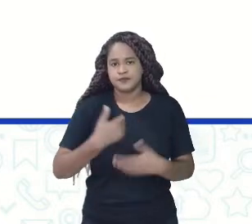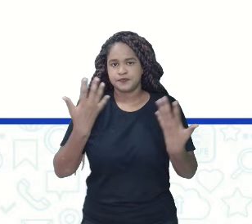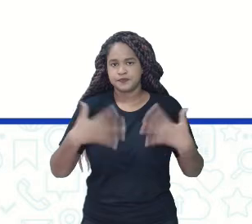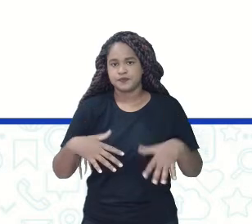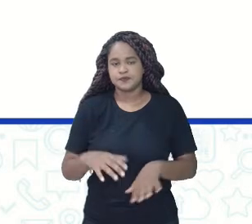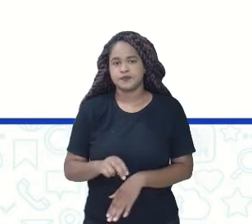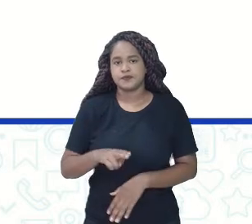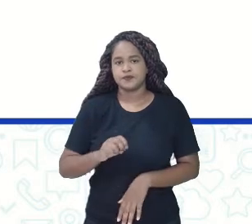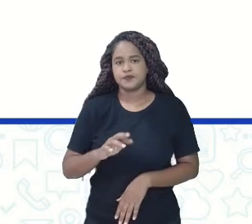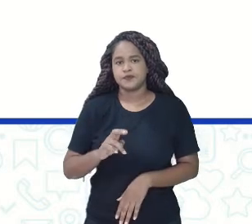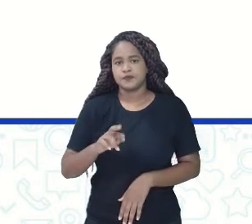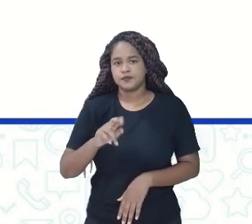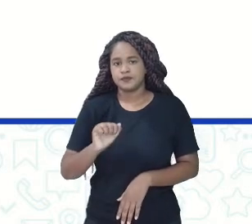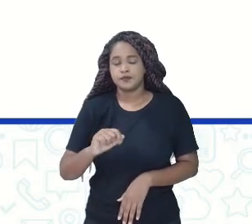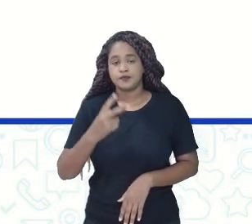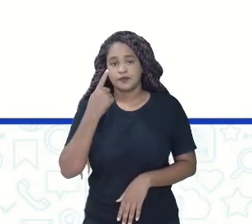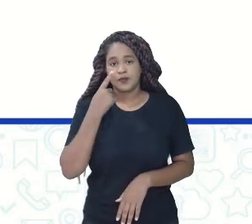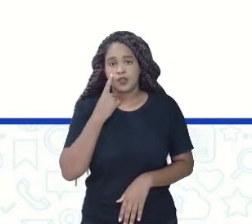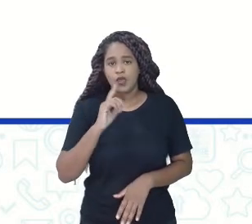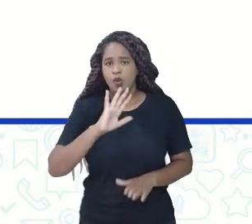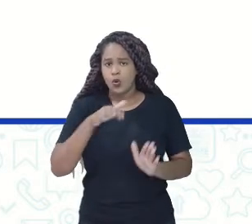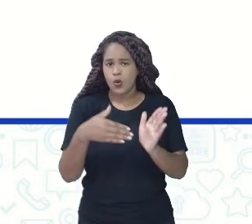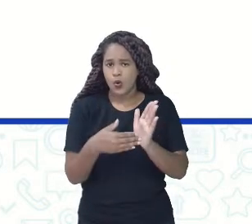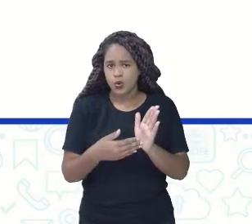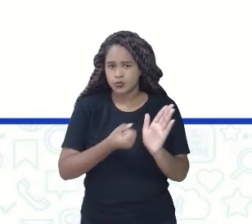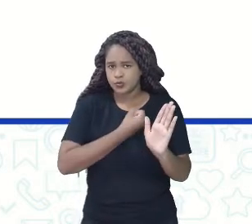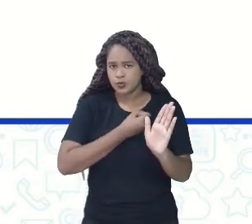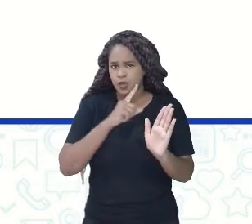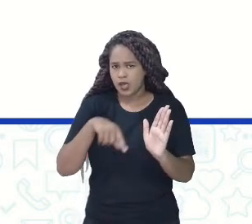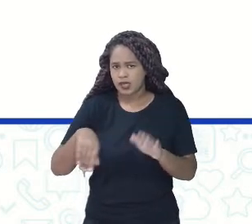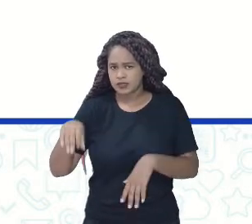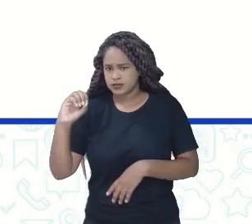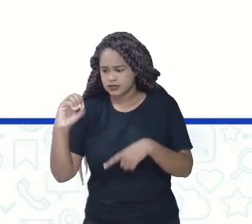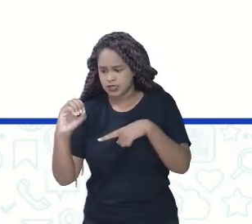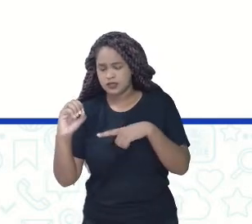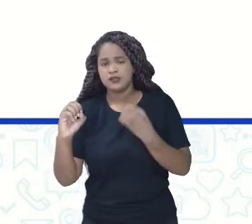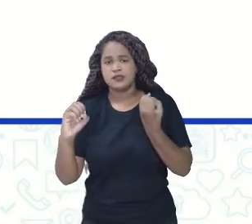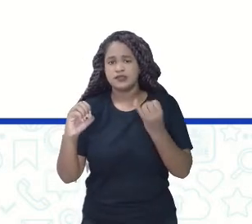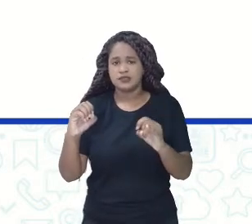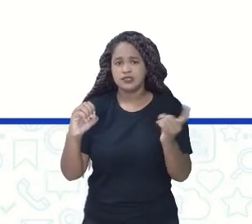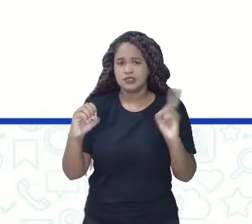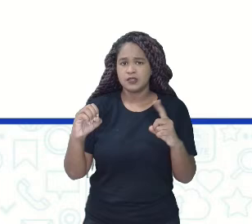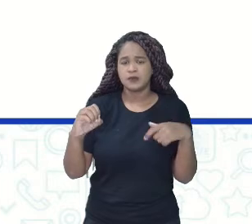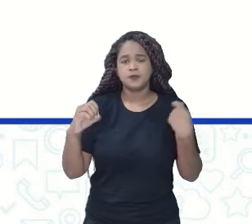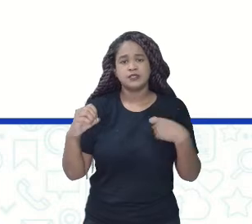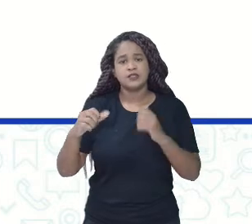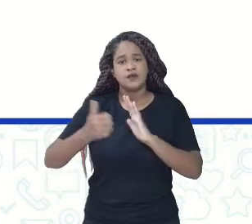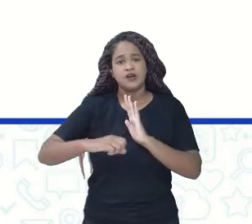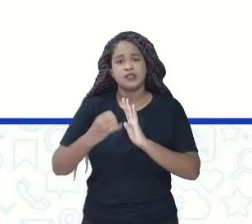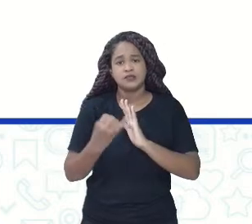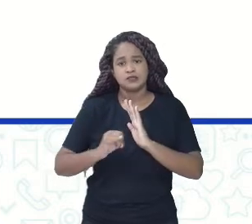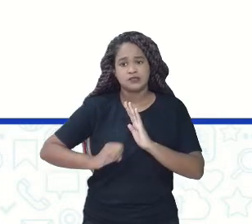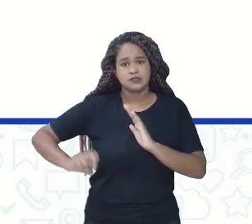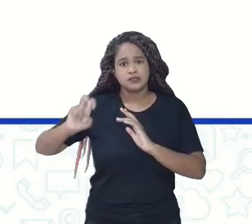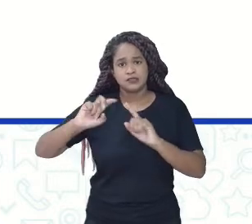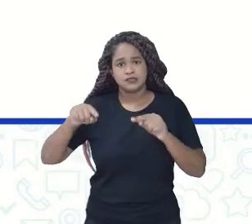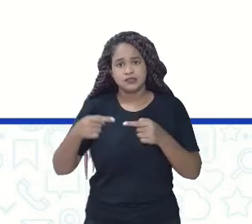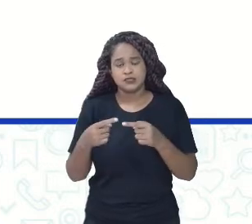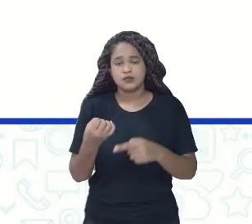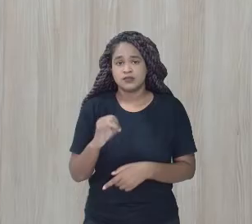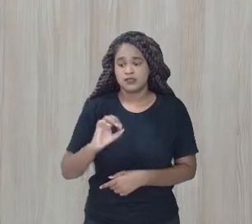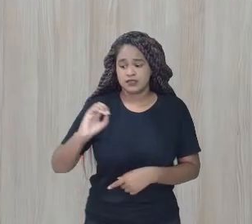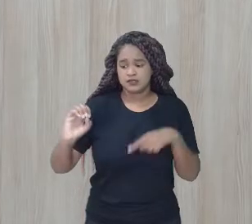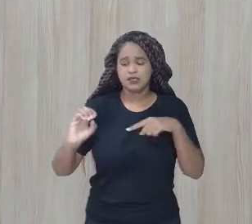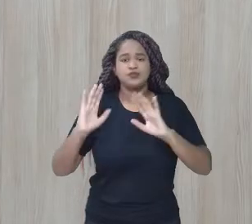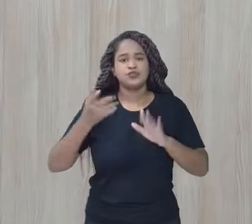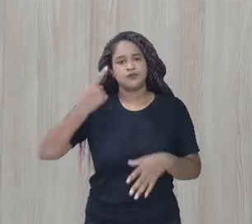0, então o último algarismo é 0. Se não for, a gente vai verificar se ele é 5. Mas se o algarismo for 0, a gente